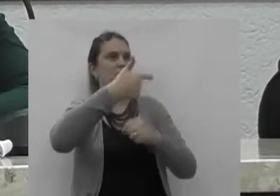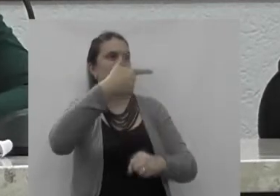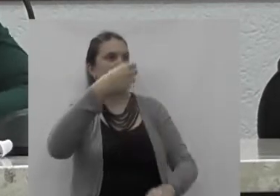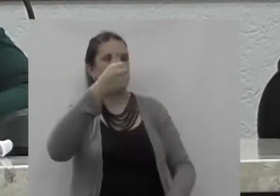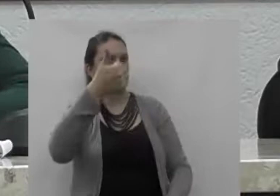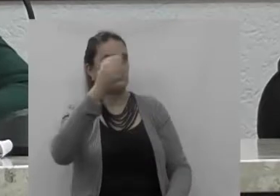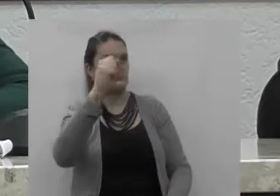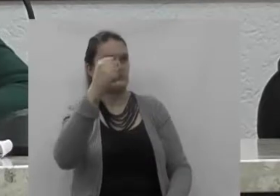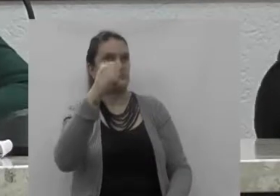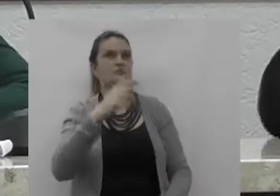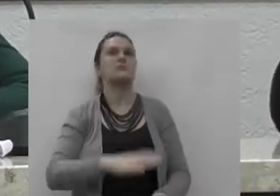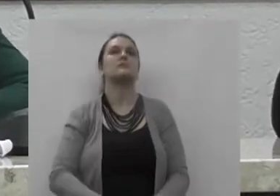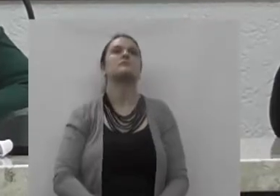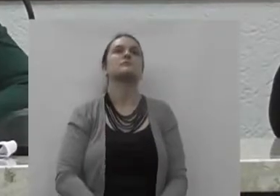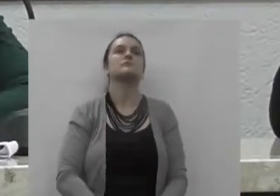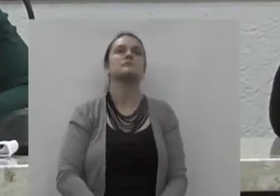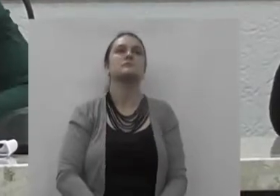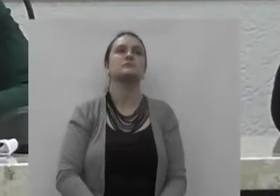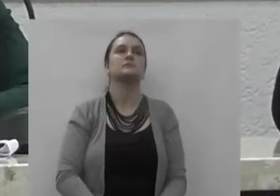4.733/2018.